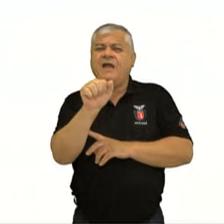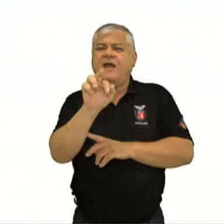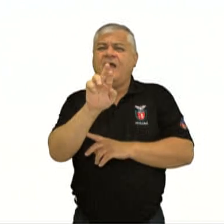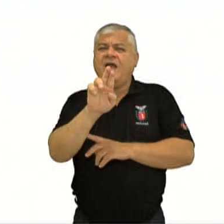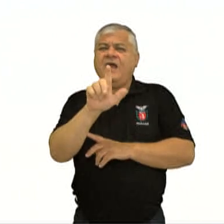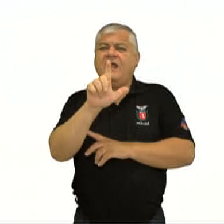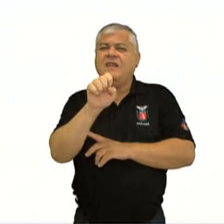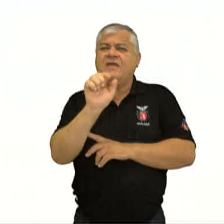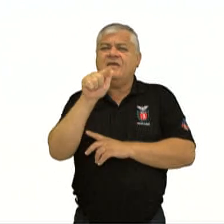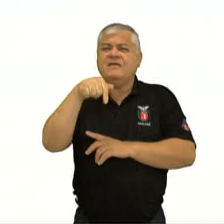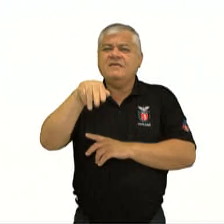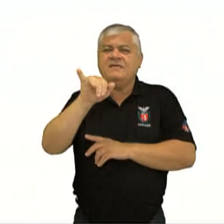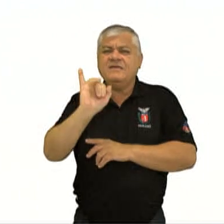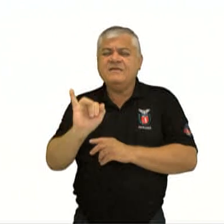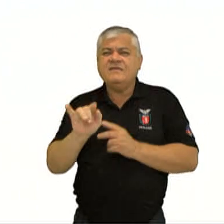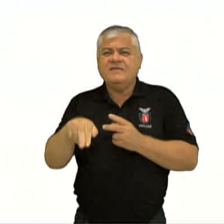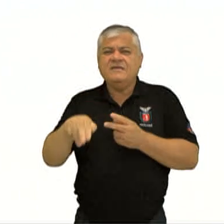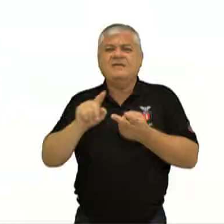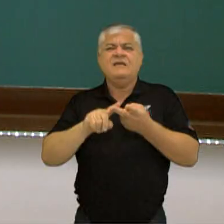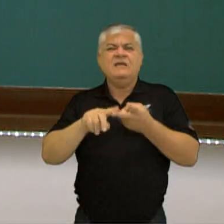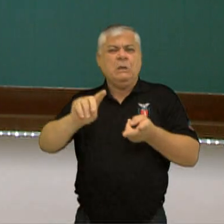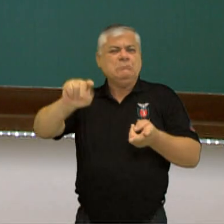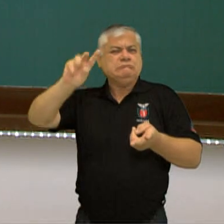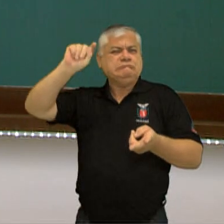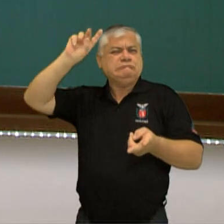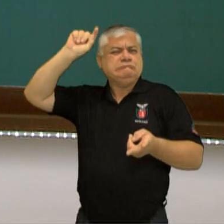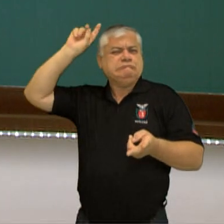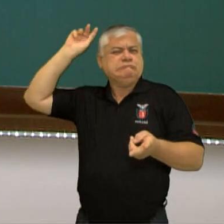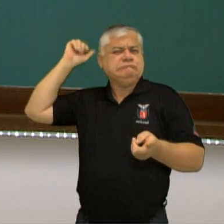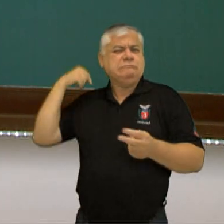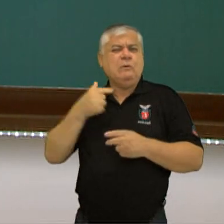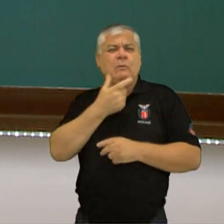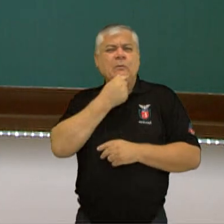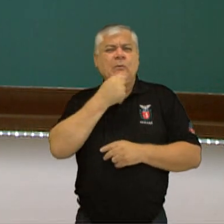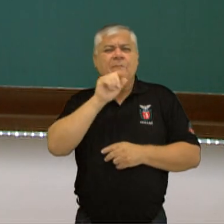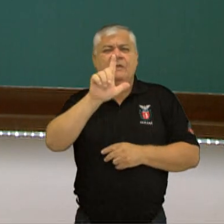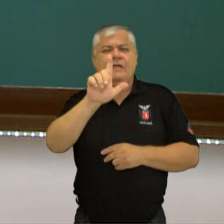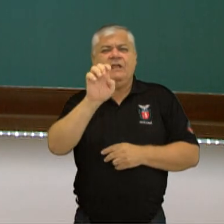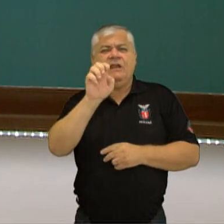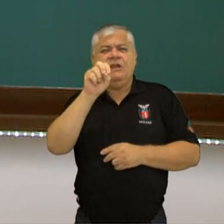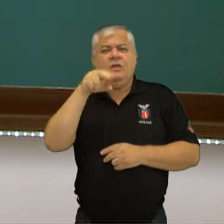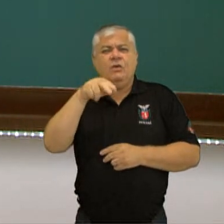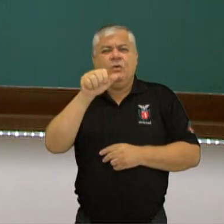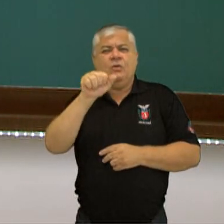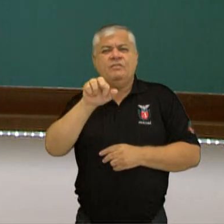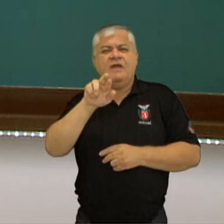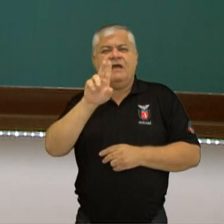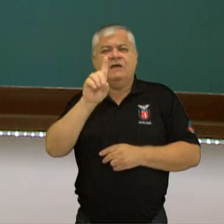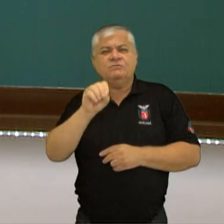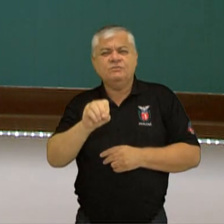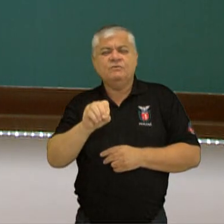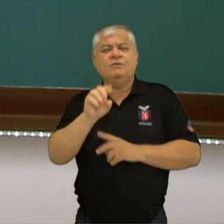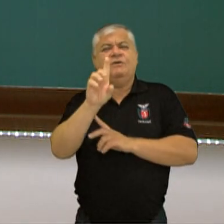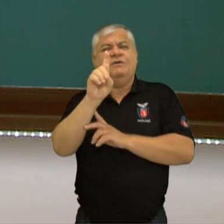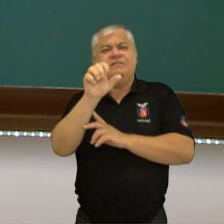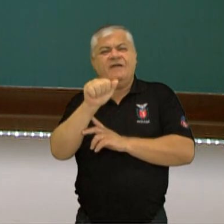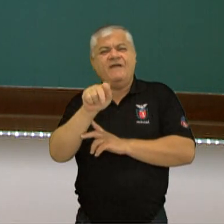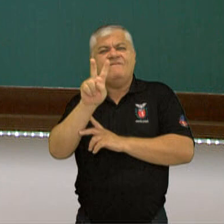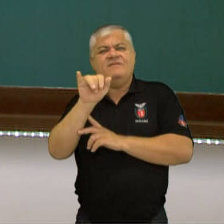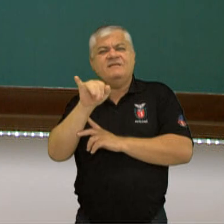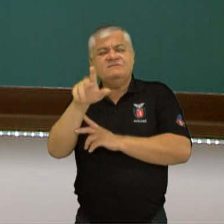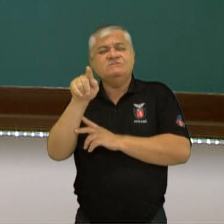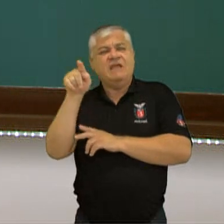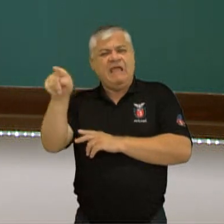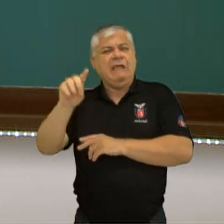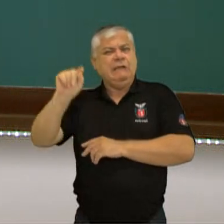época de Leonardo da Vinci, existia teatro? Será? Leonardo da Vinci era o quê?